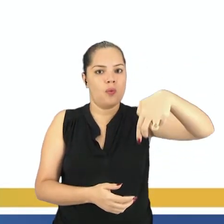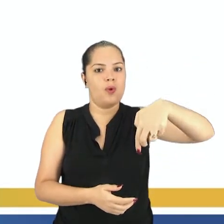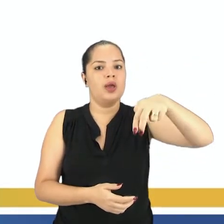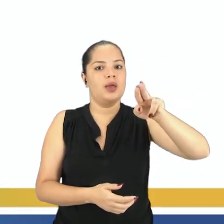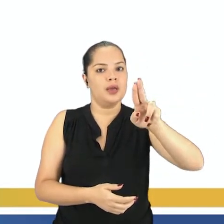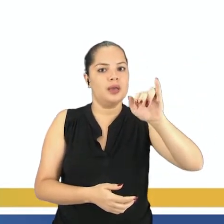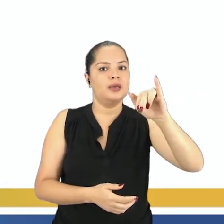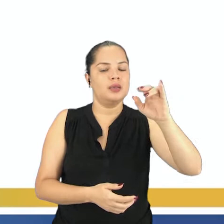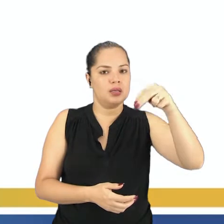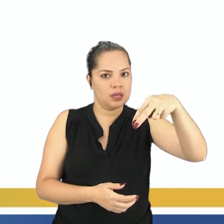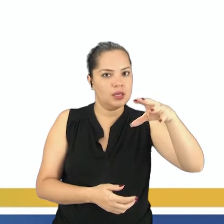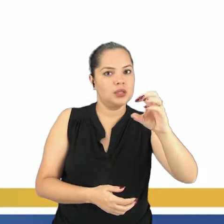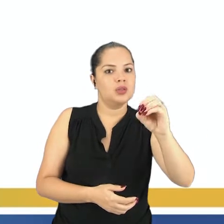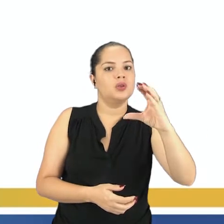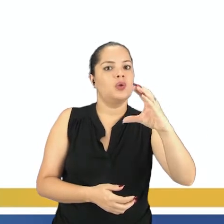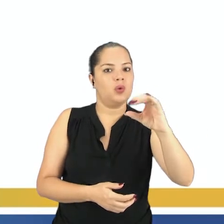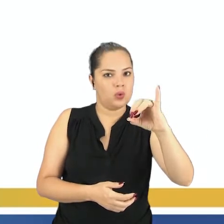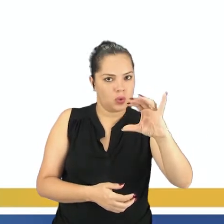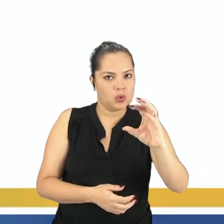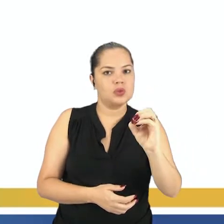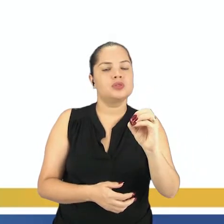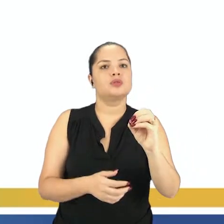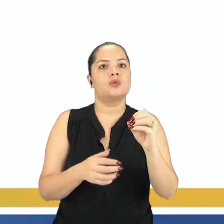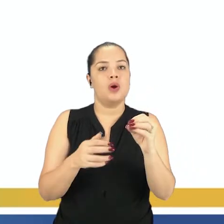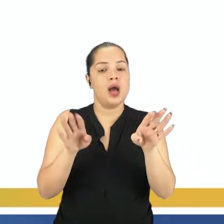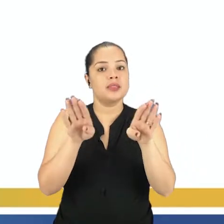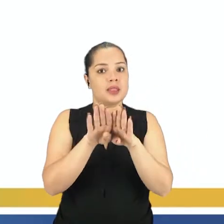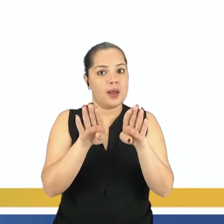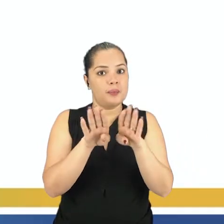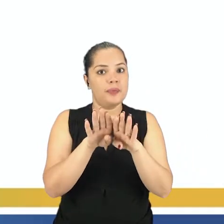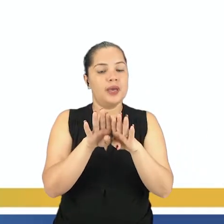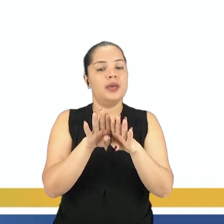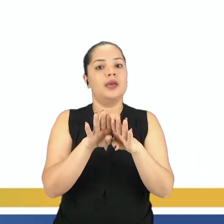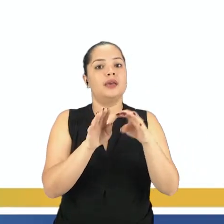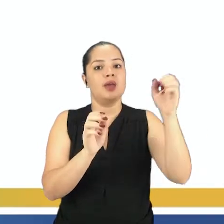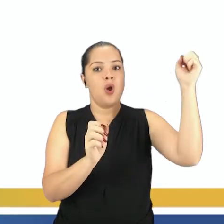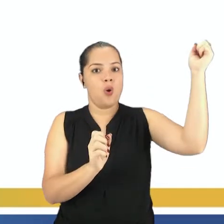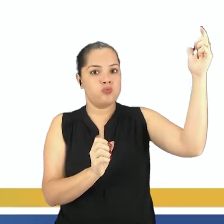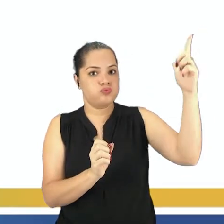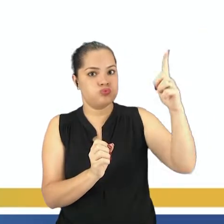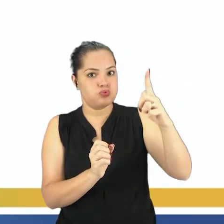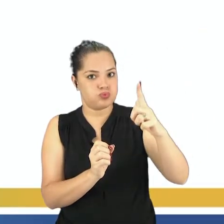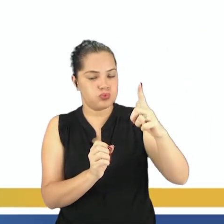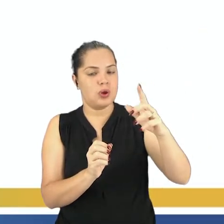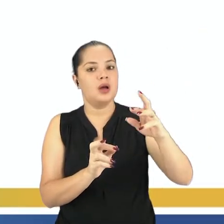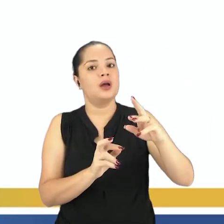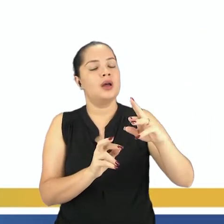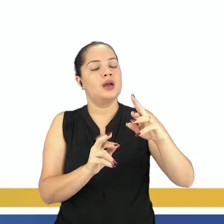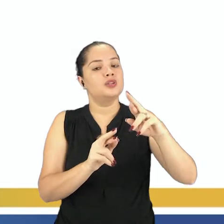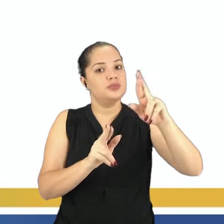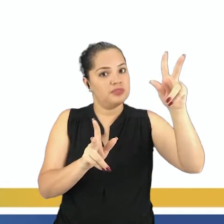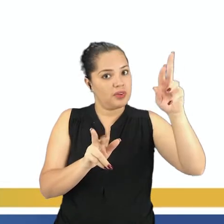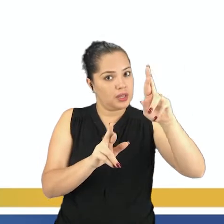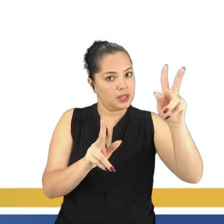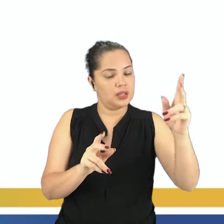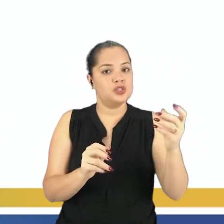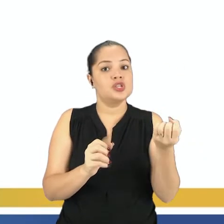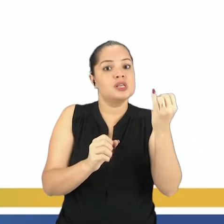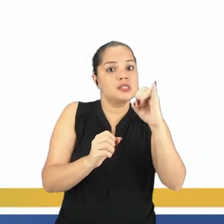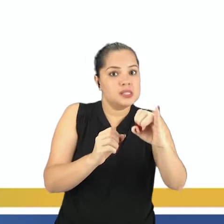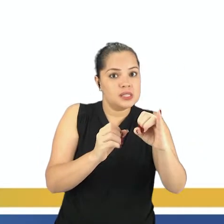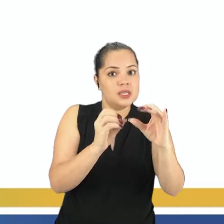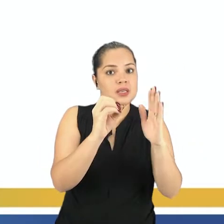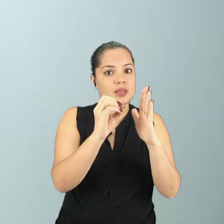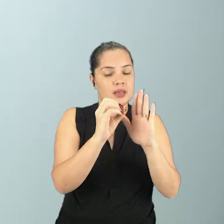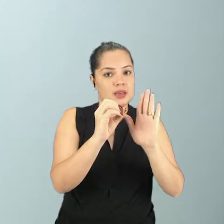dois hemisférios vão receber a mesma quantidade de energia, tá? Lembrem-se que os hemisférios são opostos. Se um hemisfério está acontecendo o